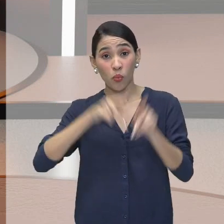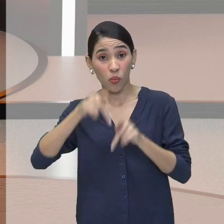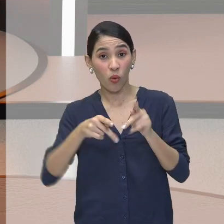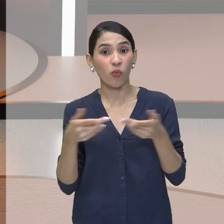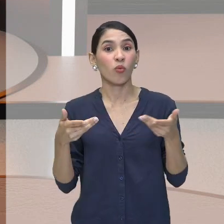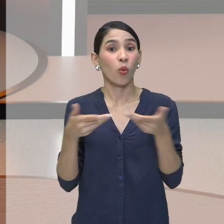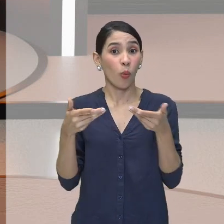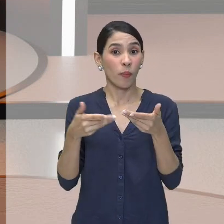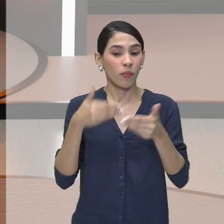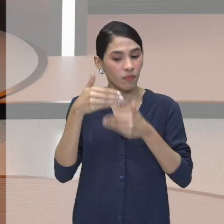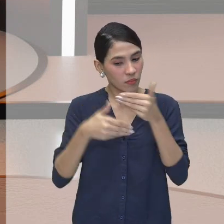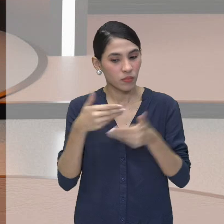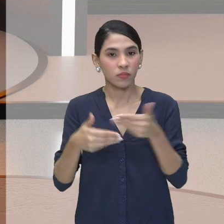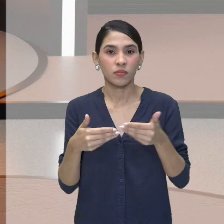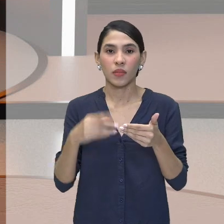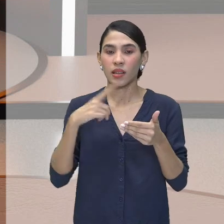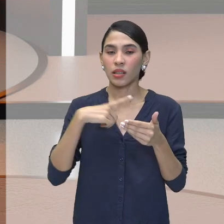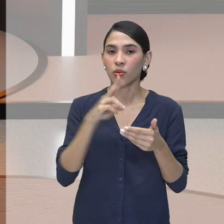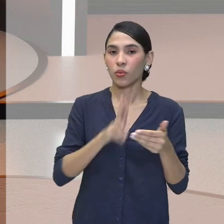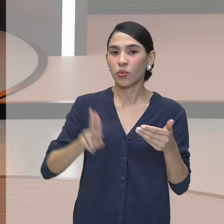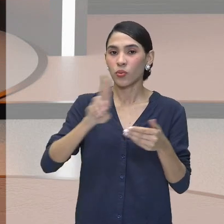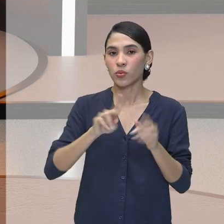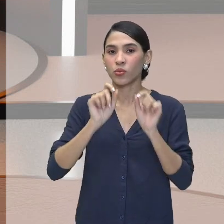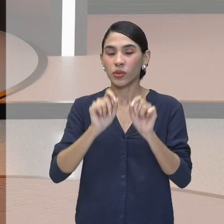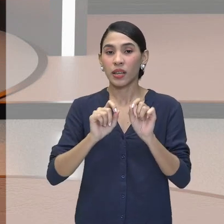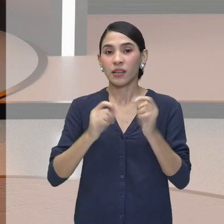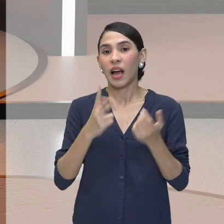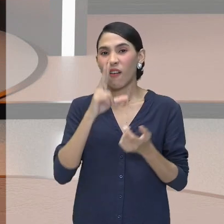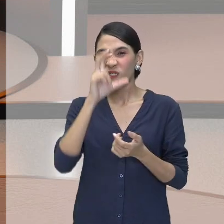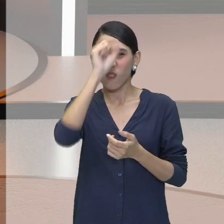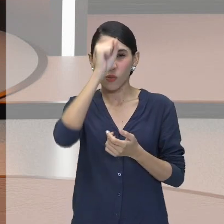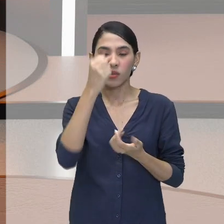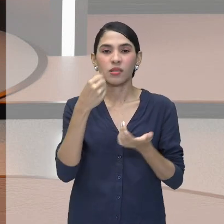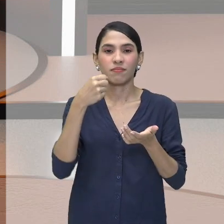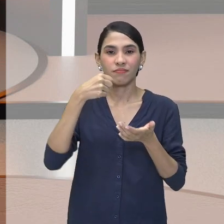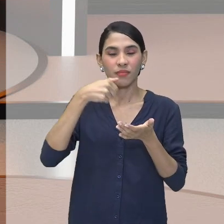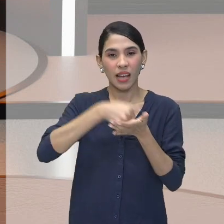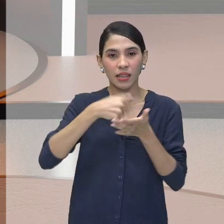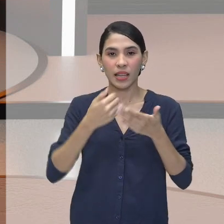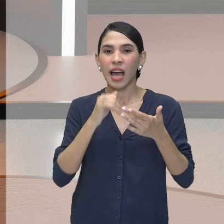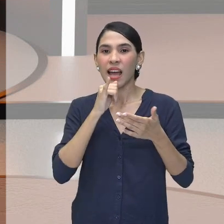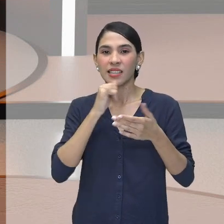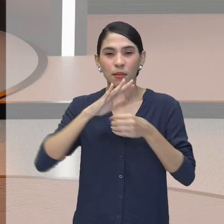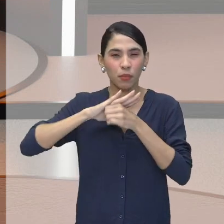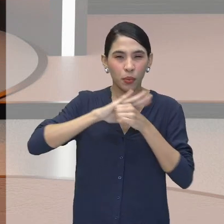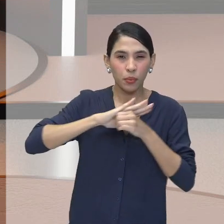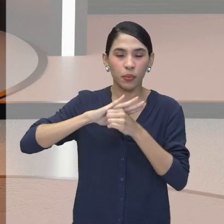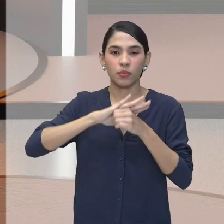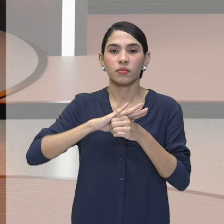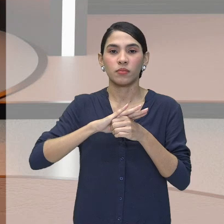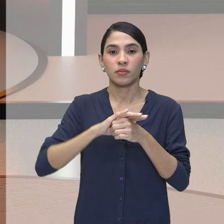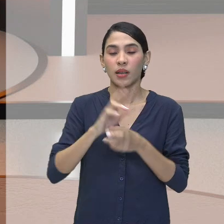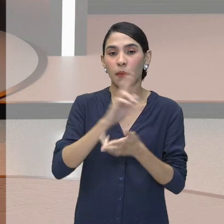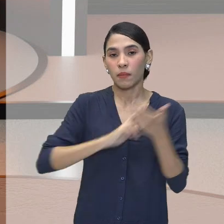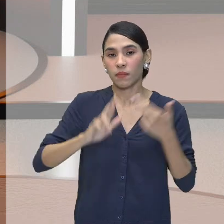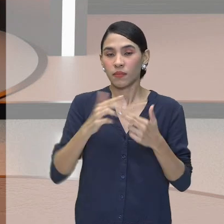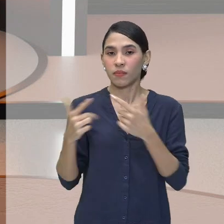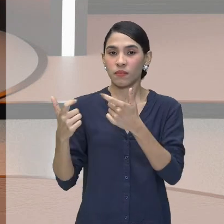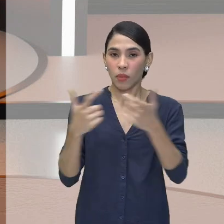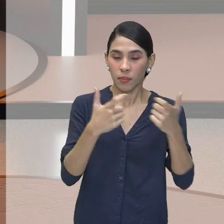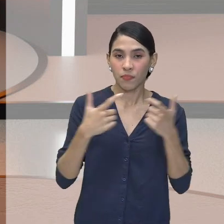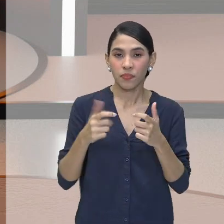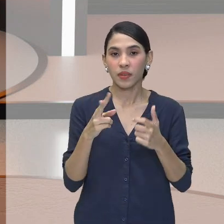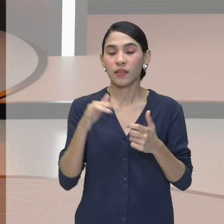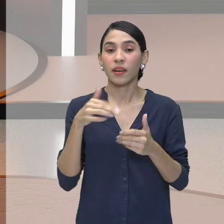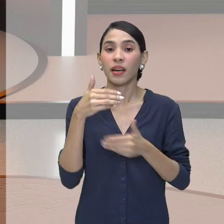como nação, através da utilização da força, da supressão desses movimentos de rebeliões e revoltas que